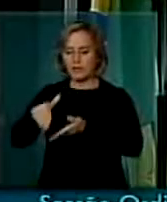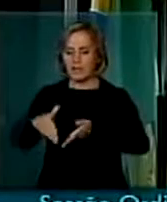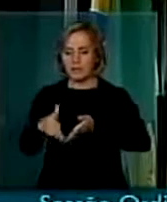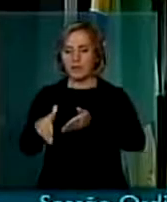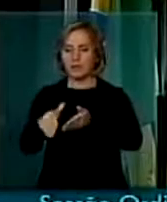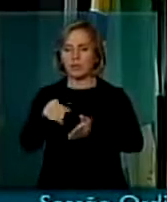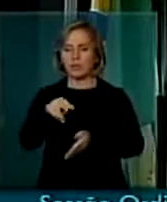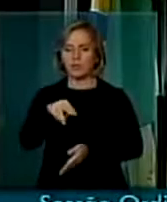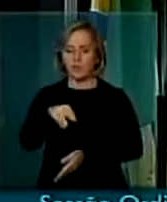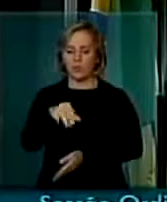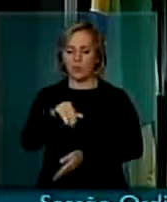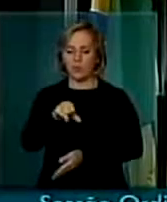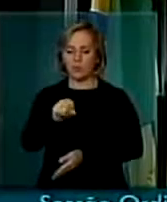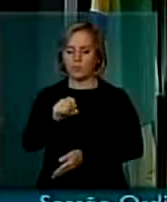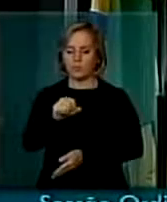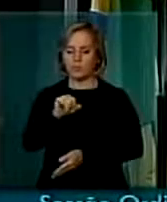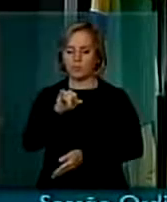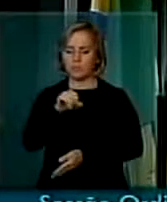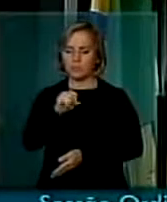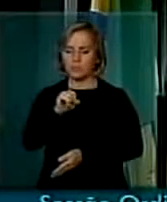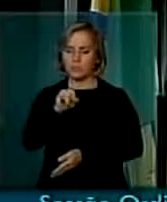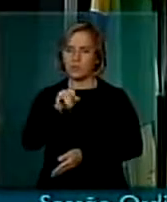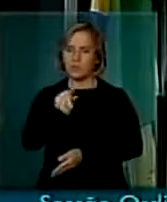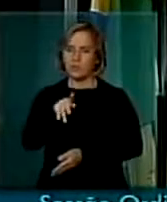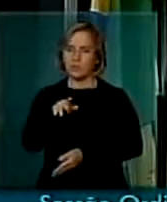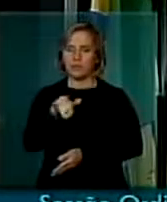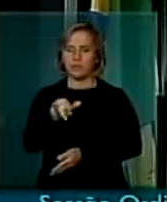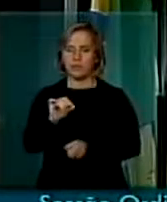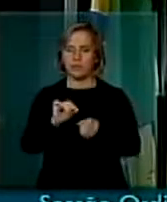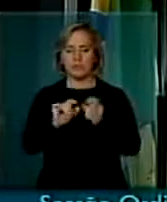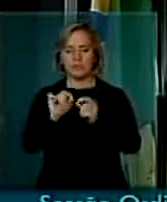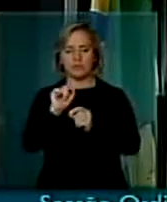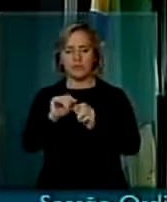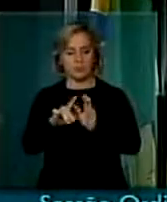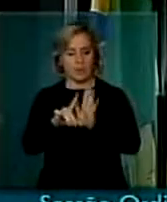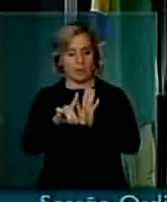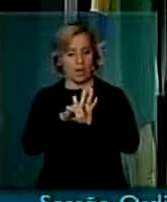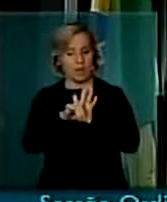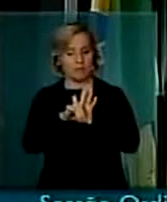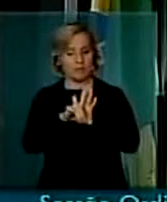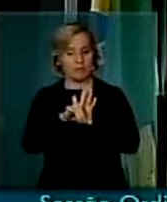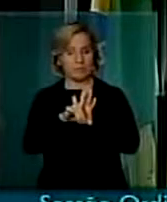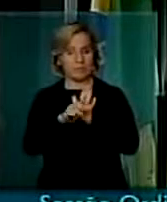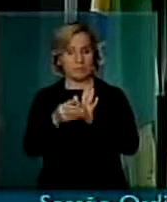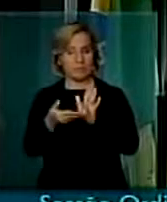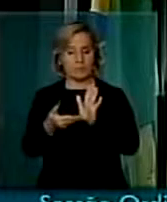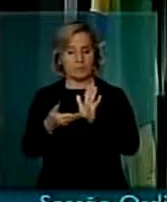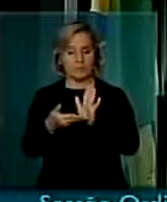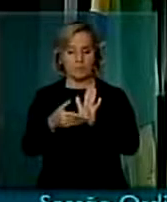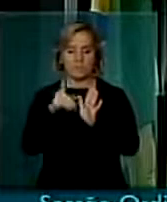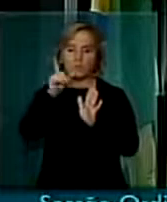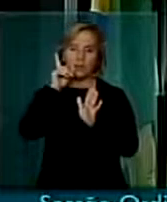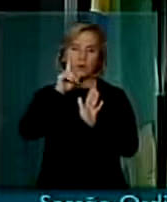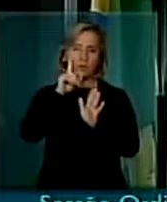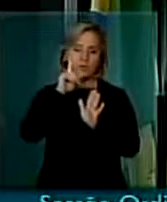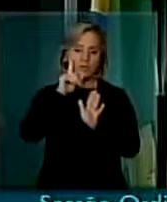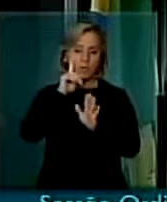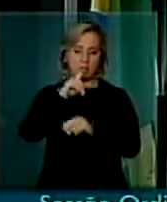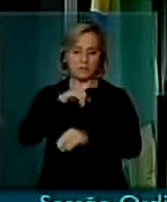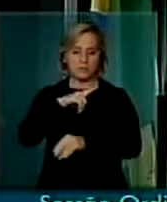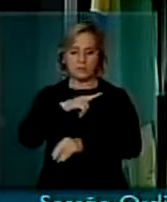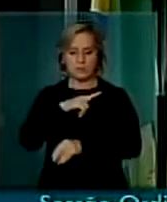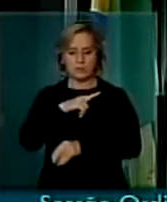Mississippi, fazendo com que, além, obviamente, que nos Estados Unidos